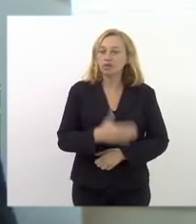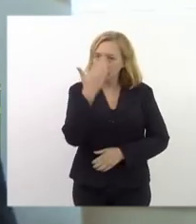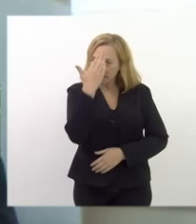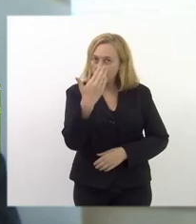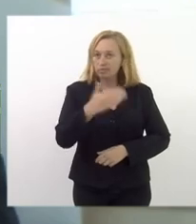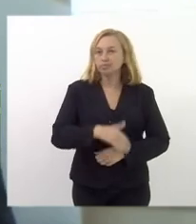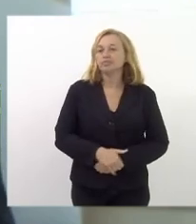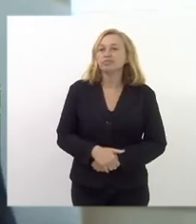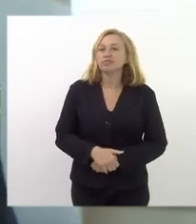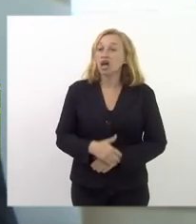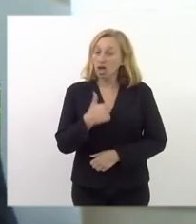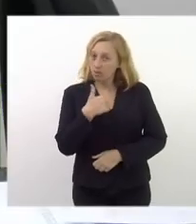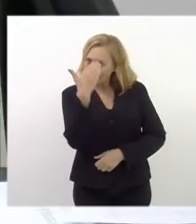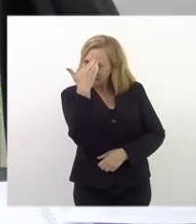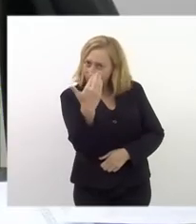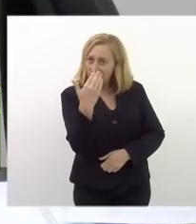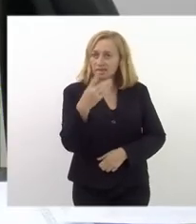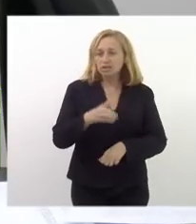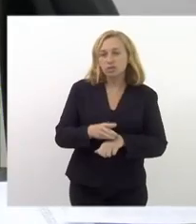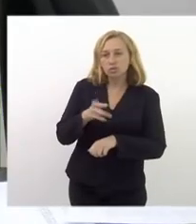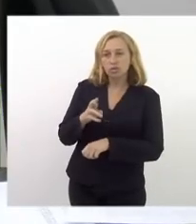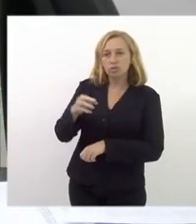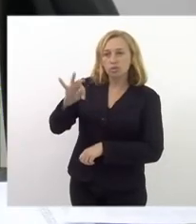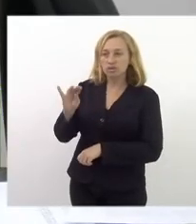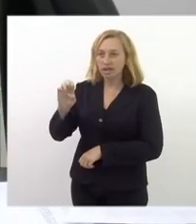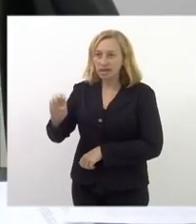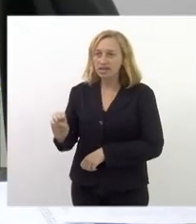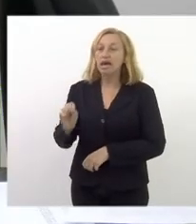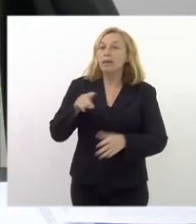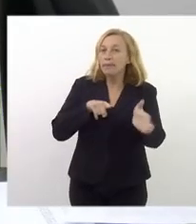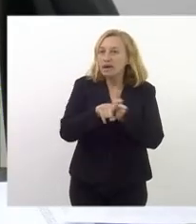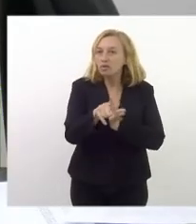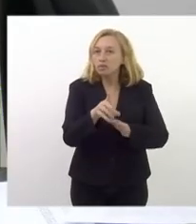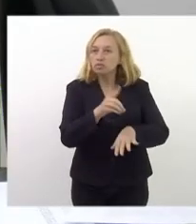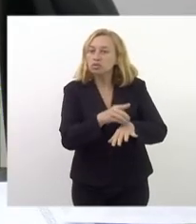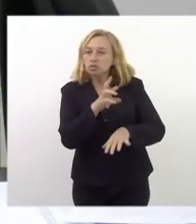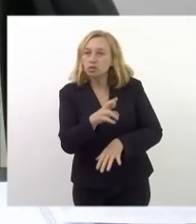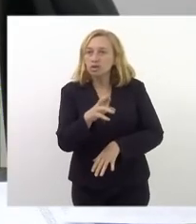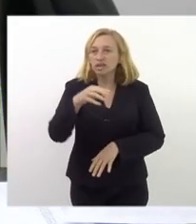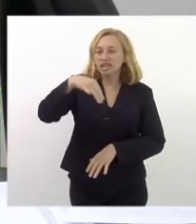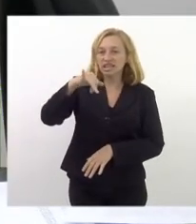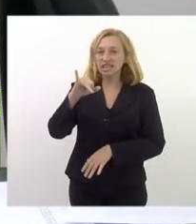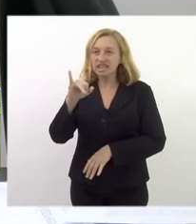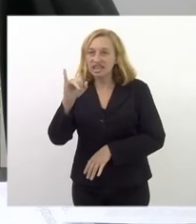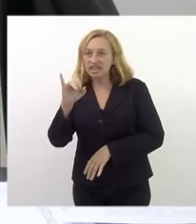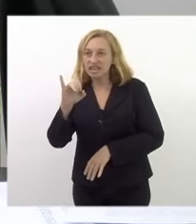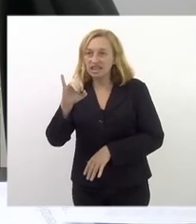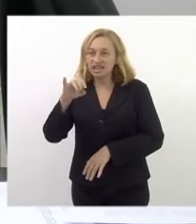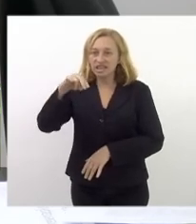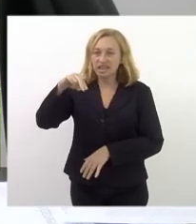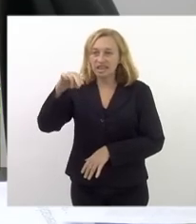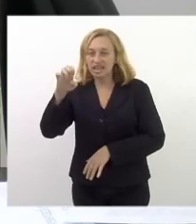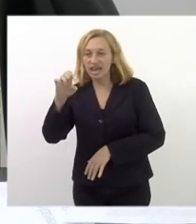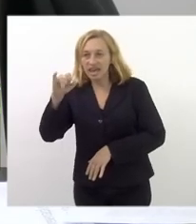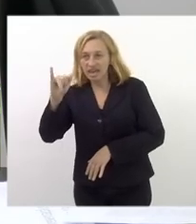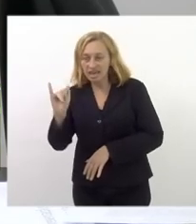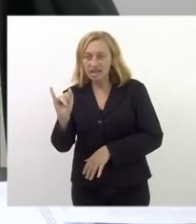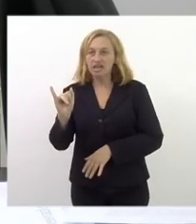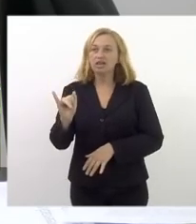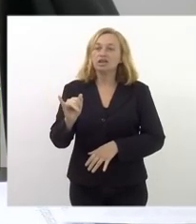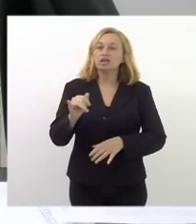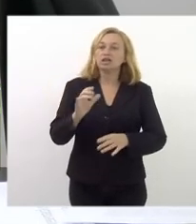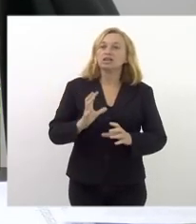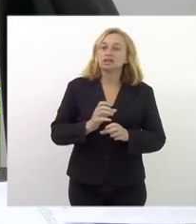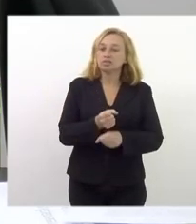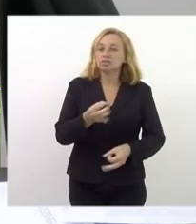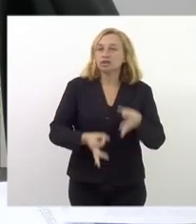obrigado. Eu que agradeço, doutor Montese. Pergunta ao doutor Ney Ferreira da Silva, do Tribunal de Contas,